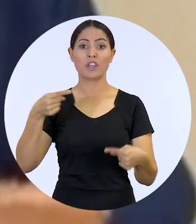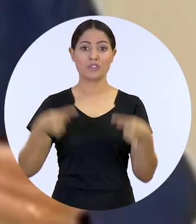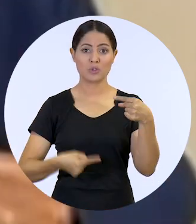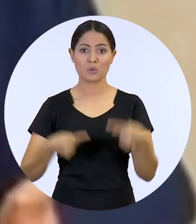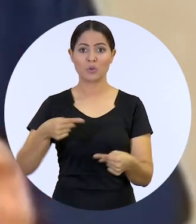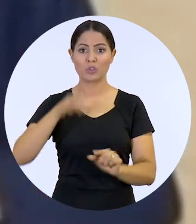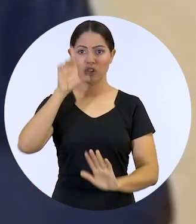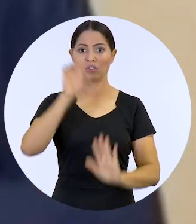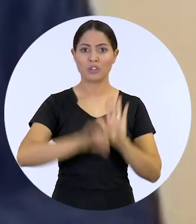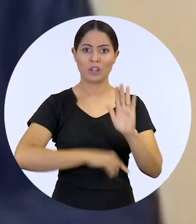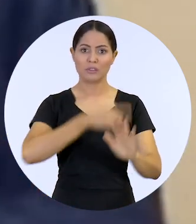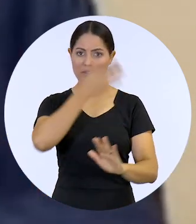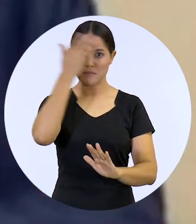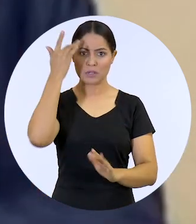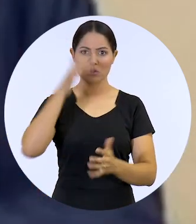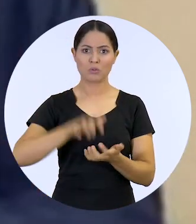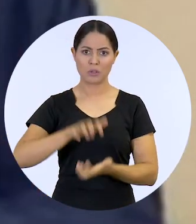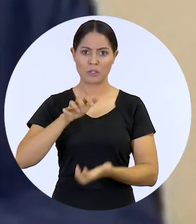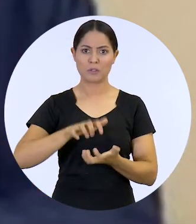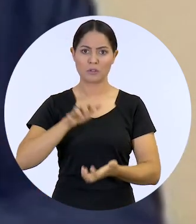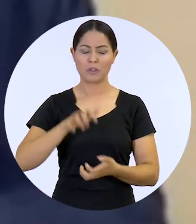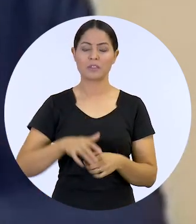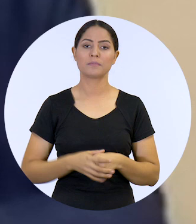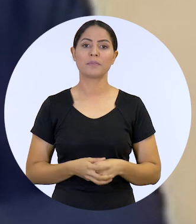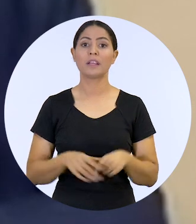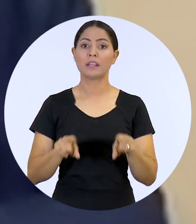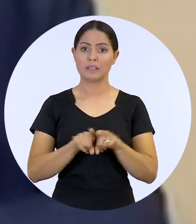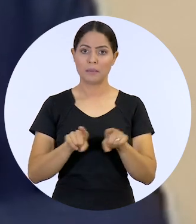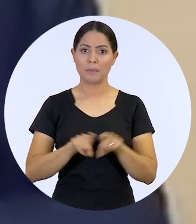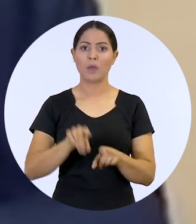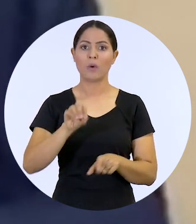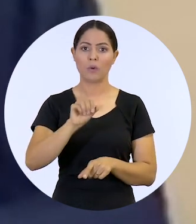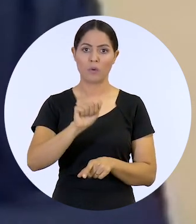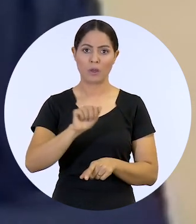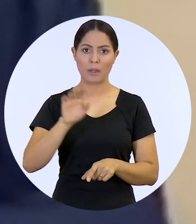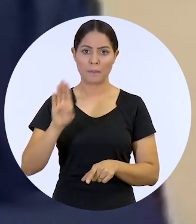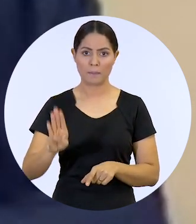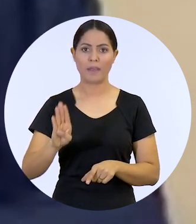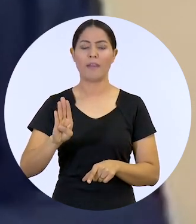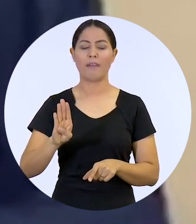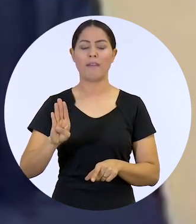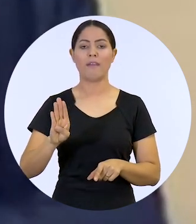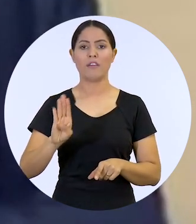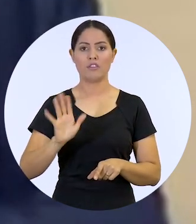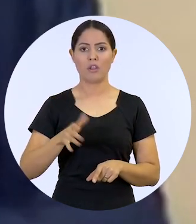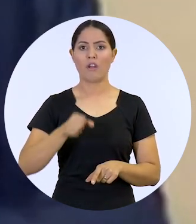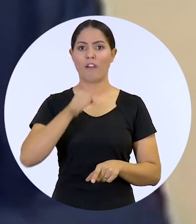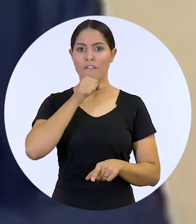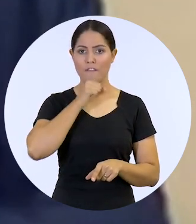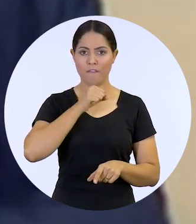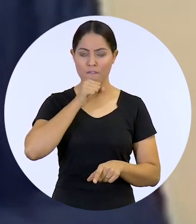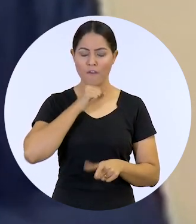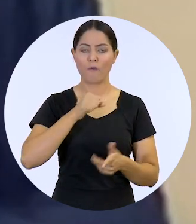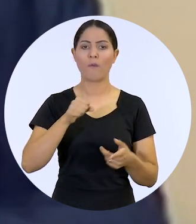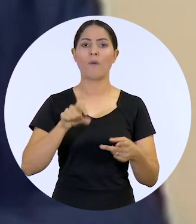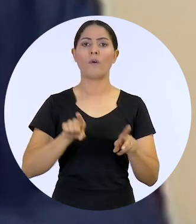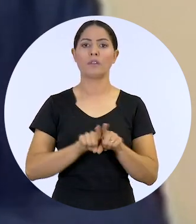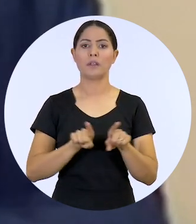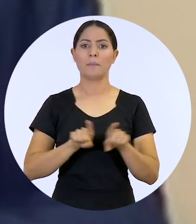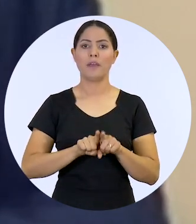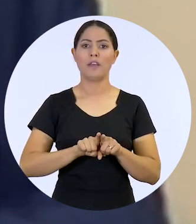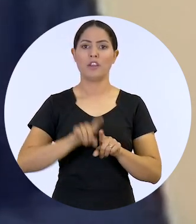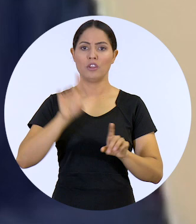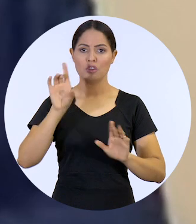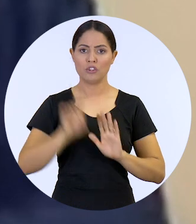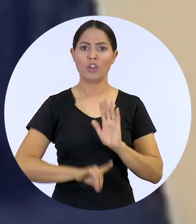discutir os direitos dos idosos. Então, junto com o OAB Vozinho, vai a a Comissão de Defesa